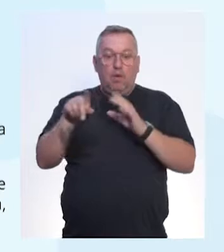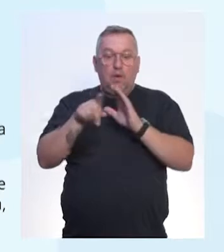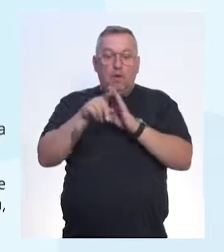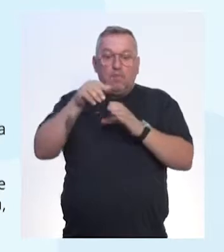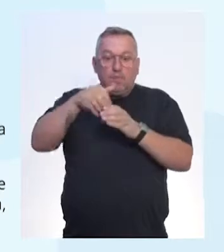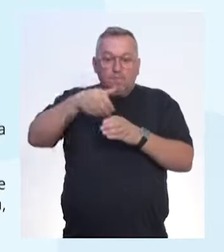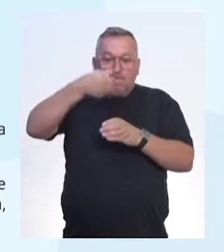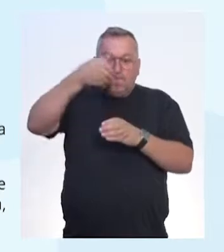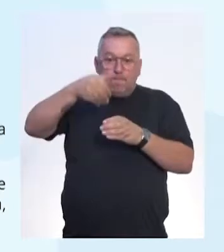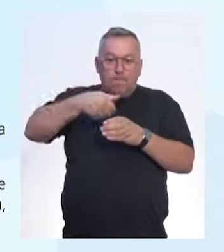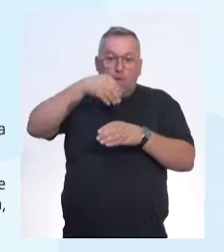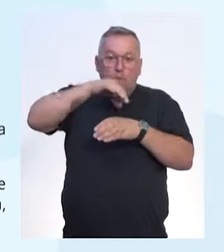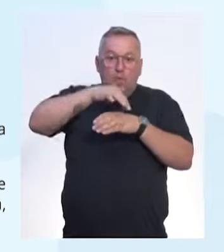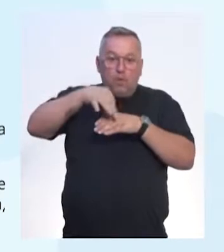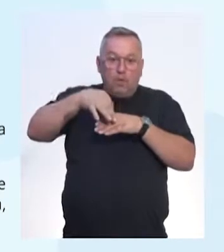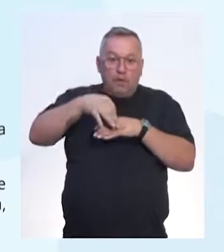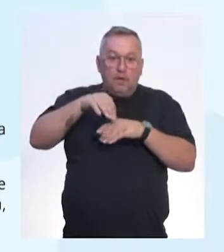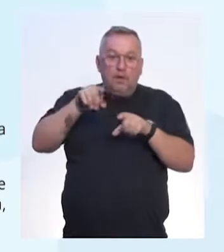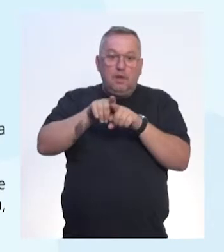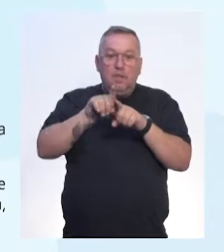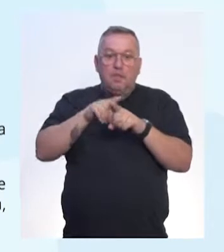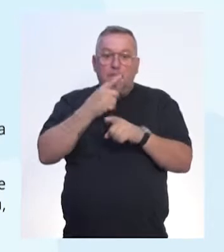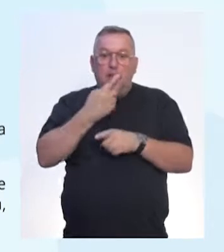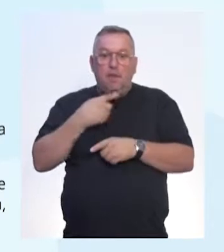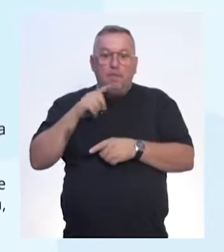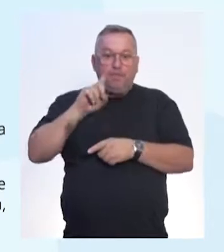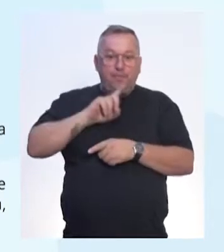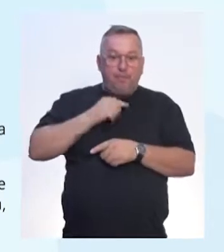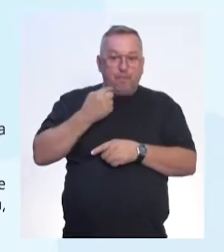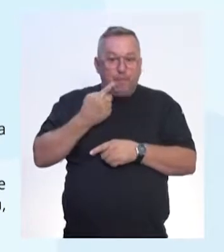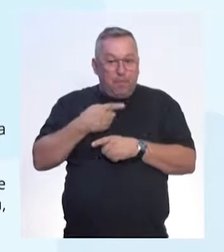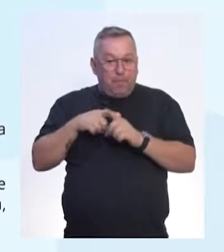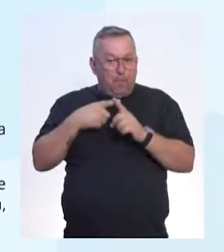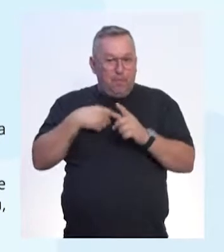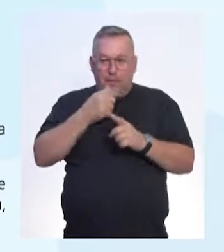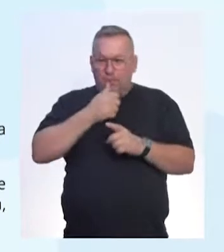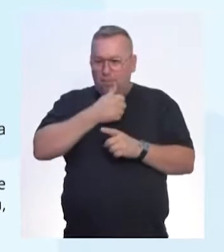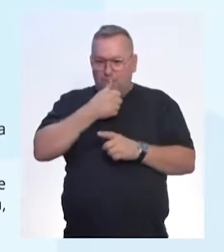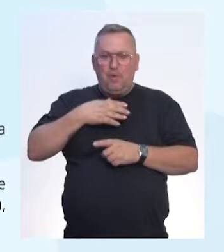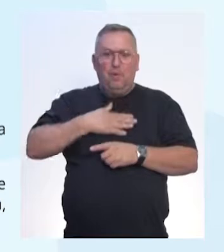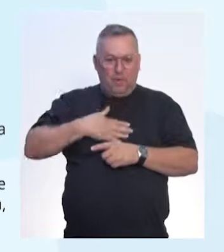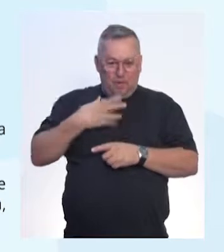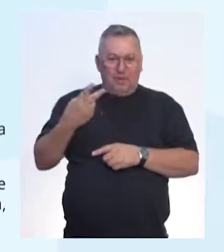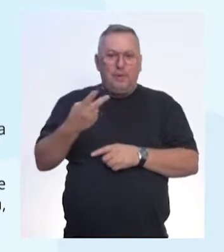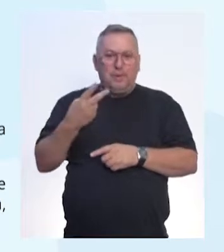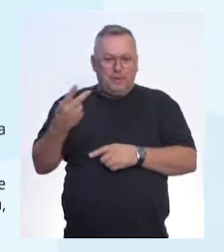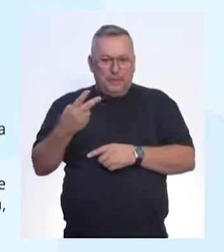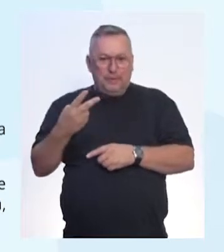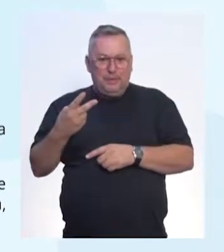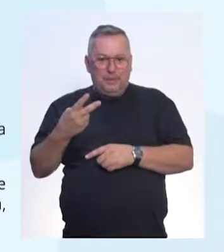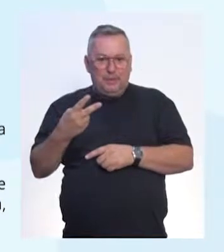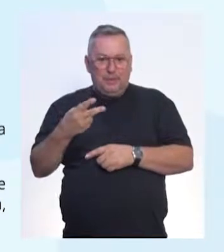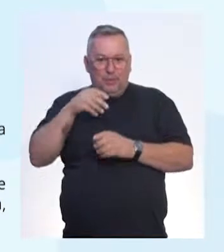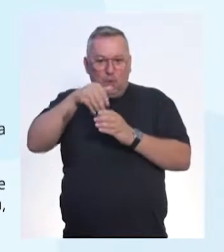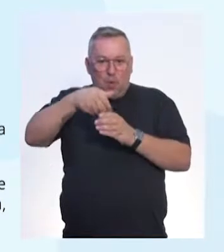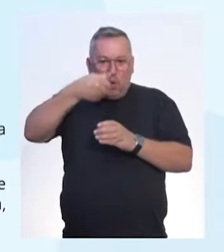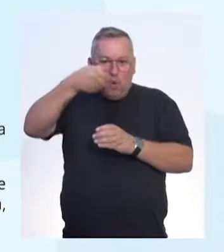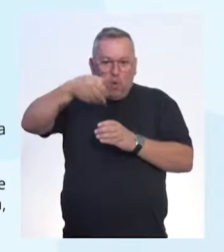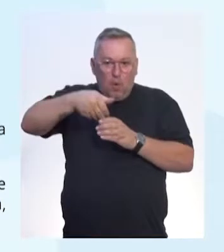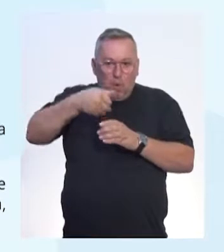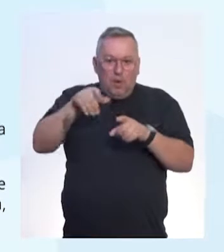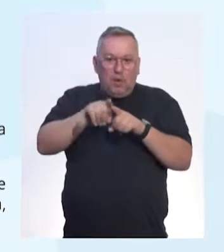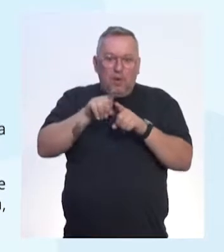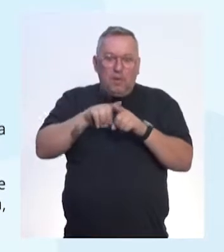morango e ao sorvete cremoso, que não fazem parte de dieta nenhuma, tá? Eu gosto dos dois, do iogurte e do